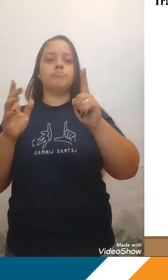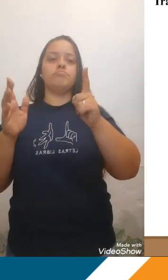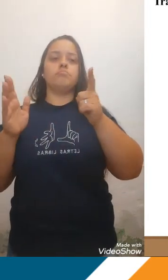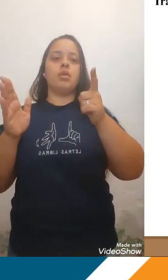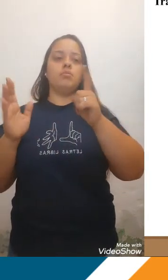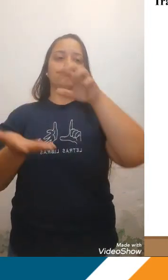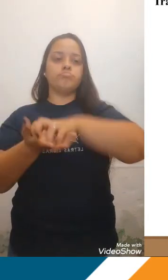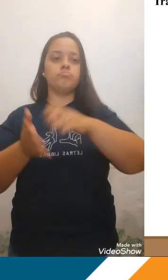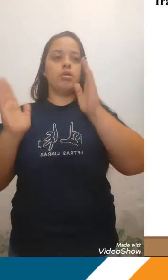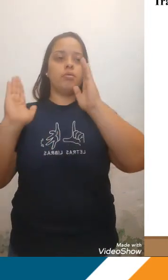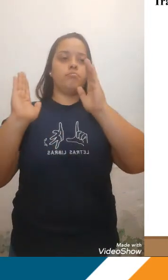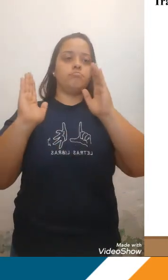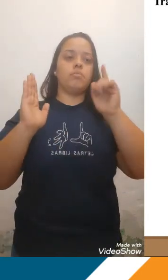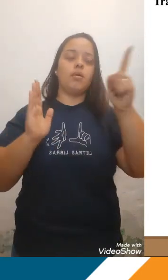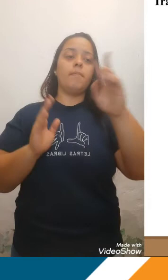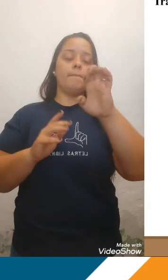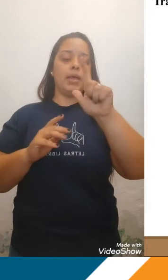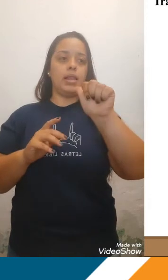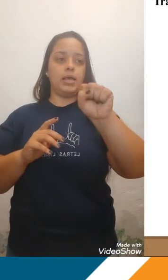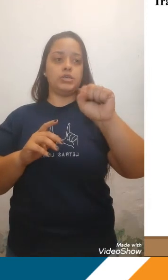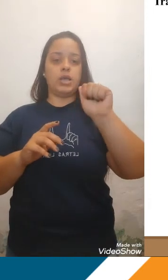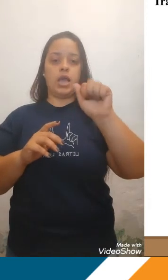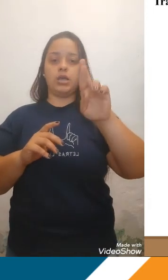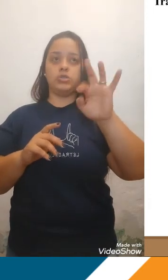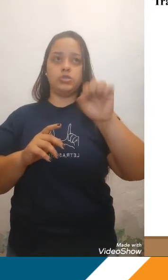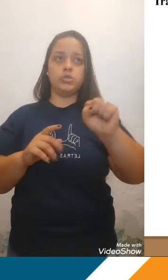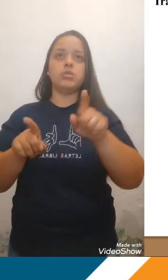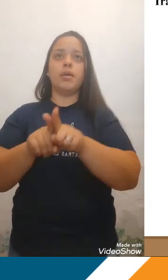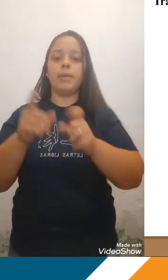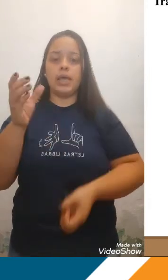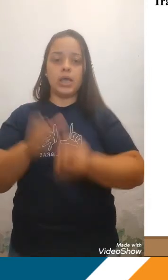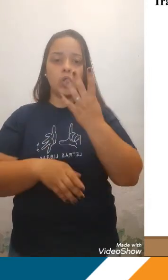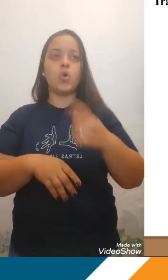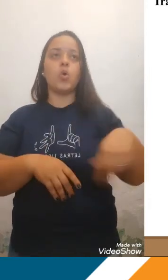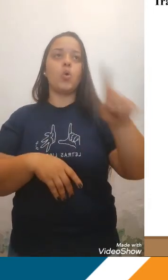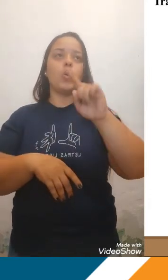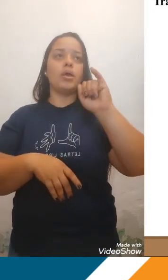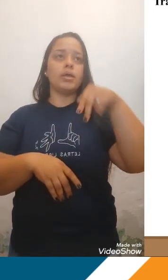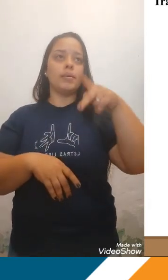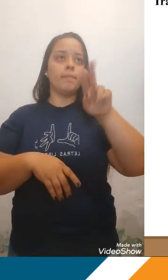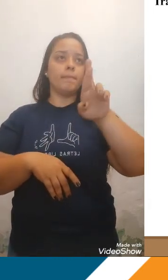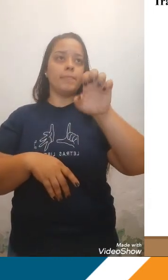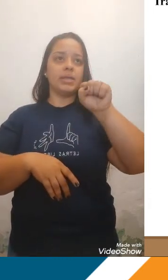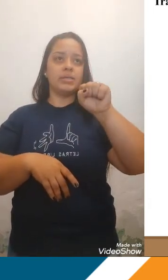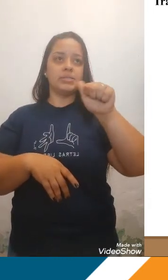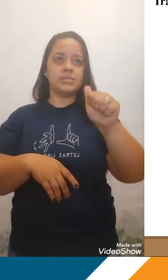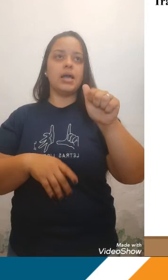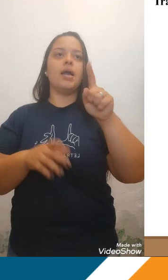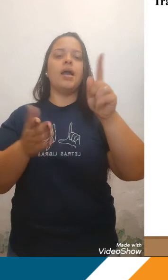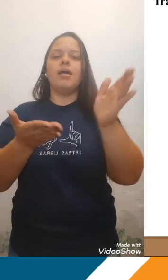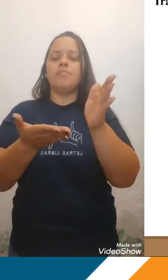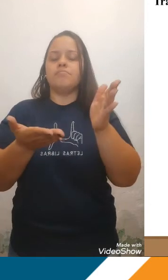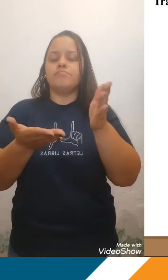Botânico e também a Academia de Belas Artes. Aconteceu também a criação da imprensa régia, com um caráter